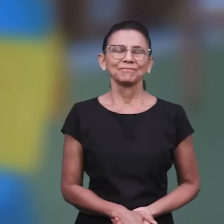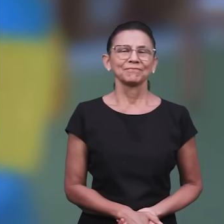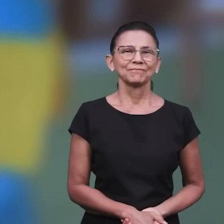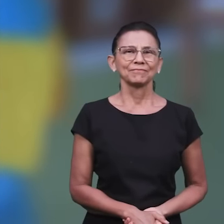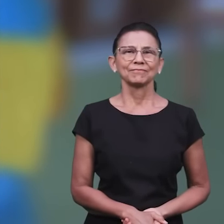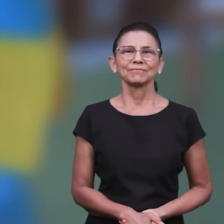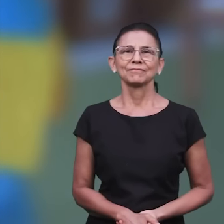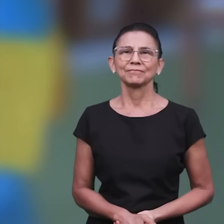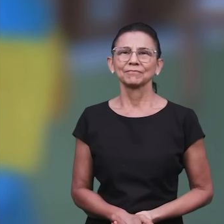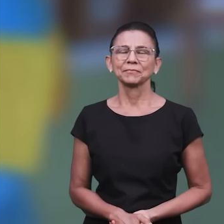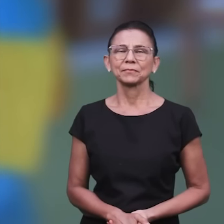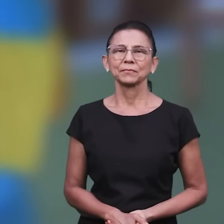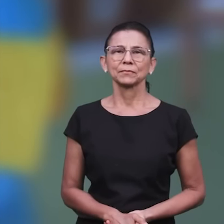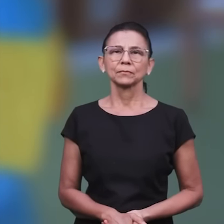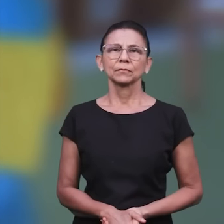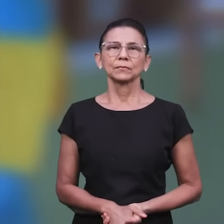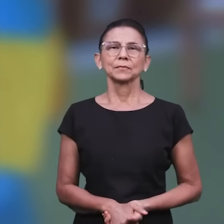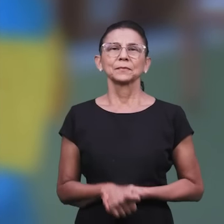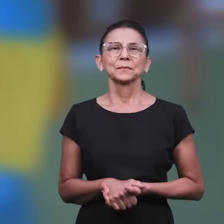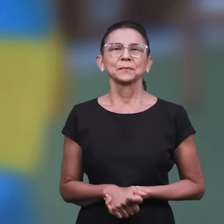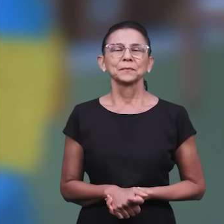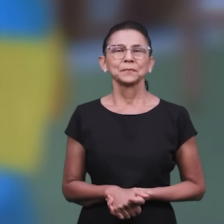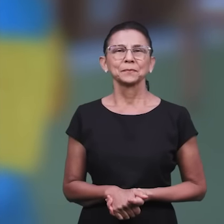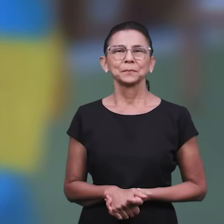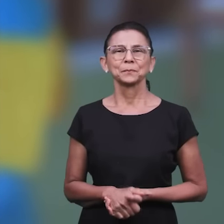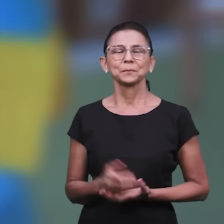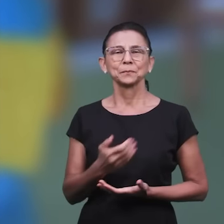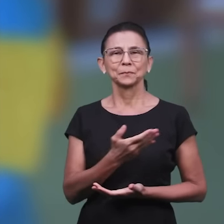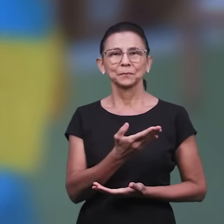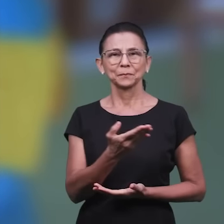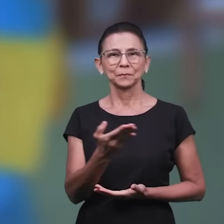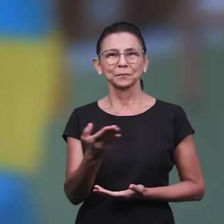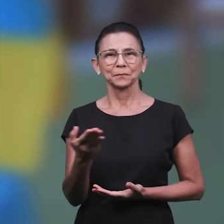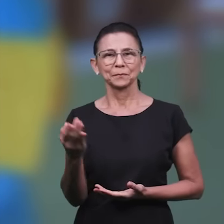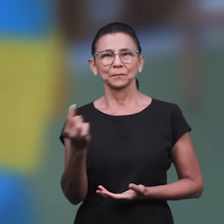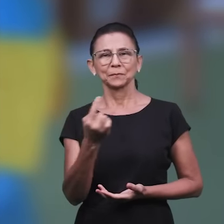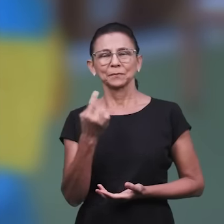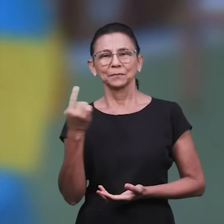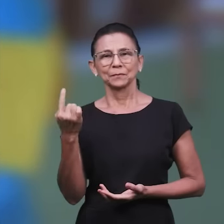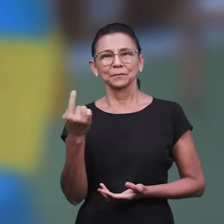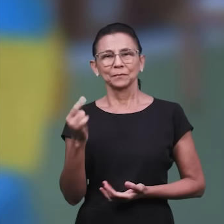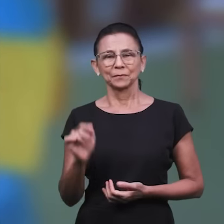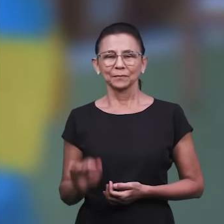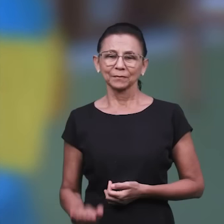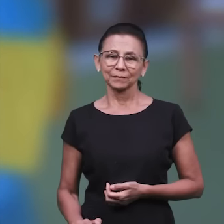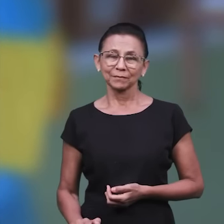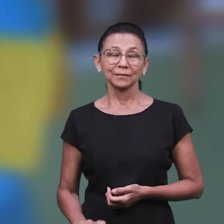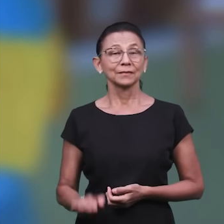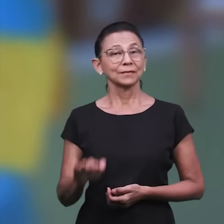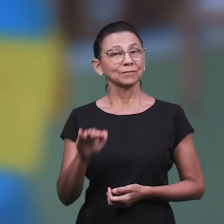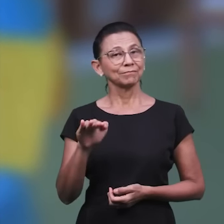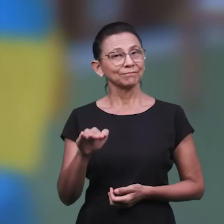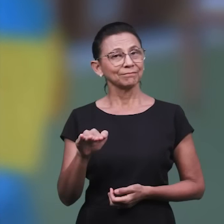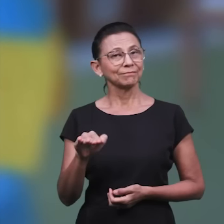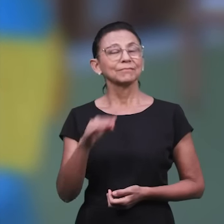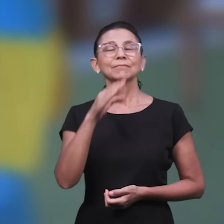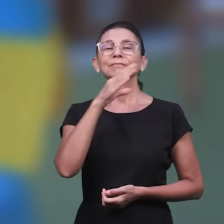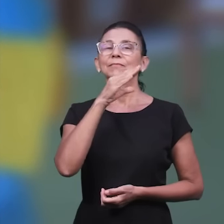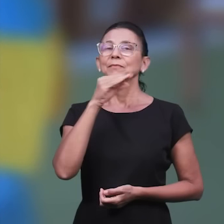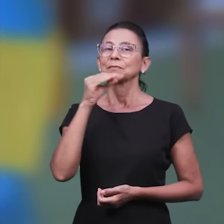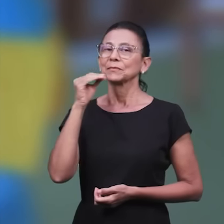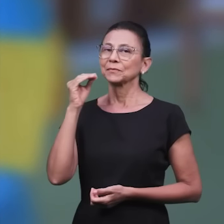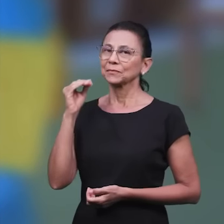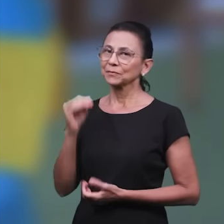Nós saudamos a todas as crianças, aos intermediários, adolescentes e